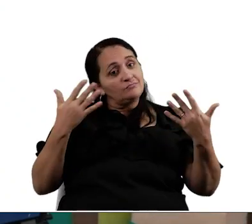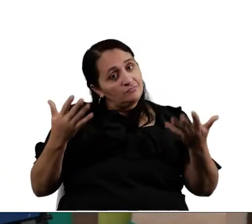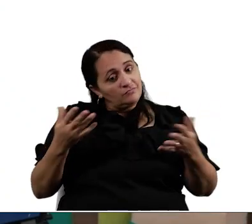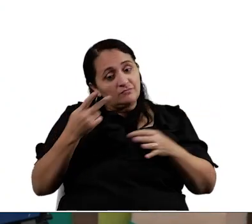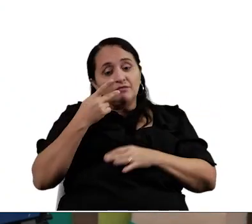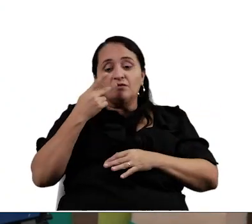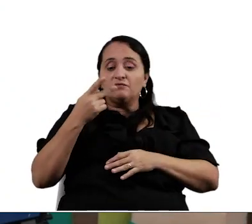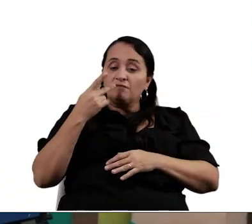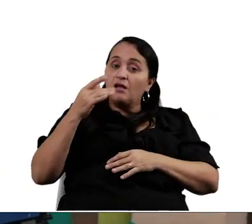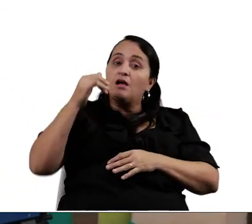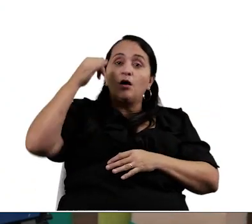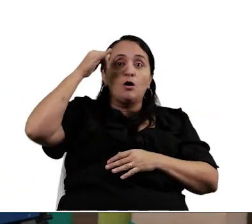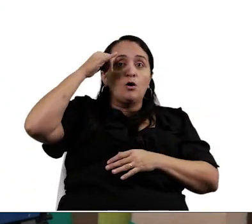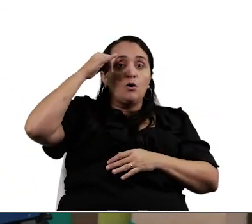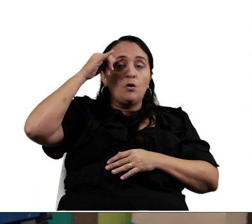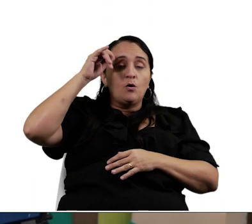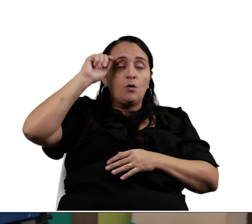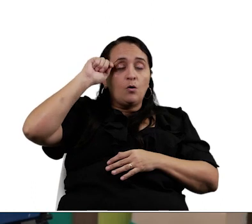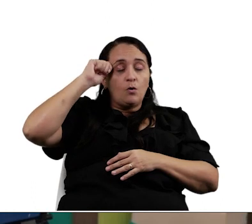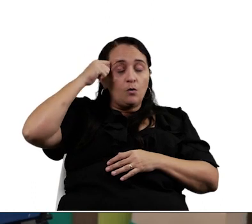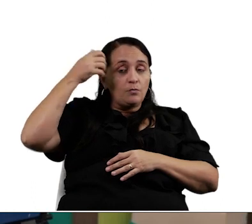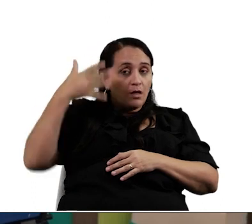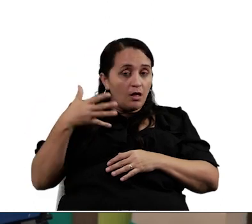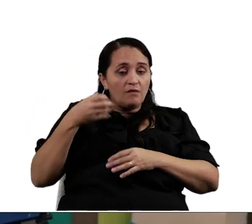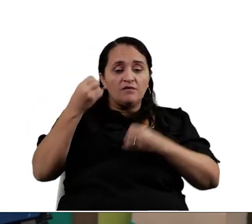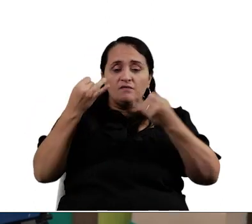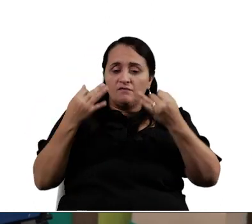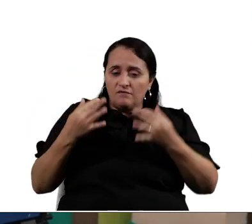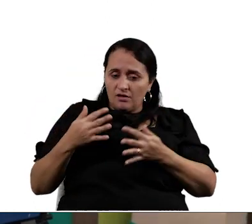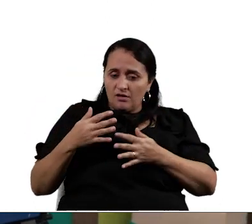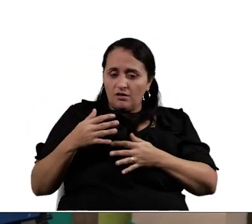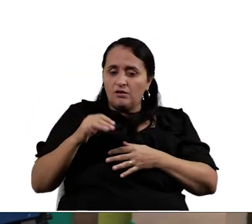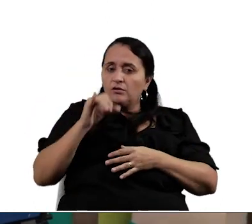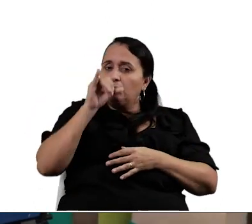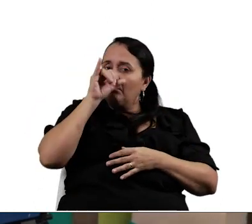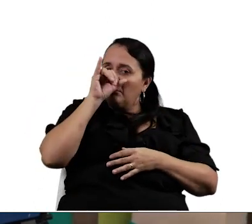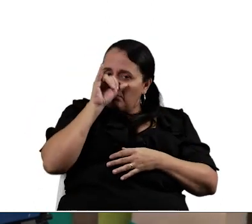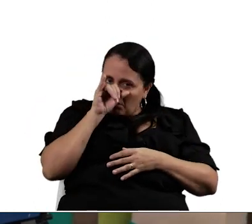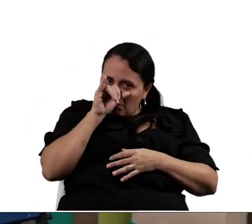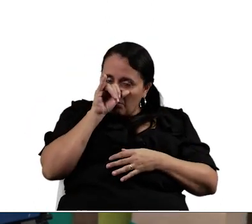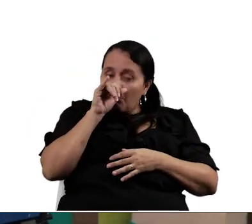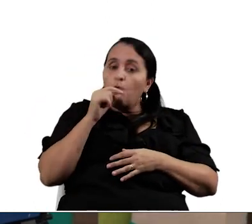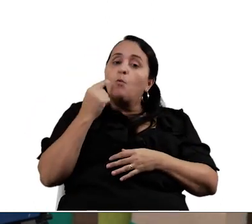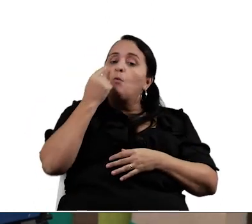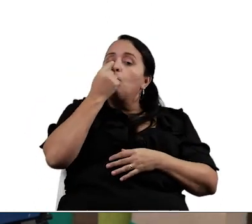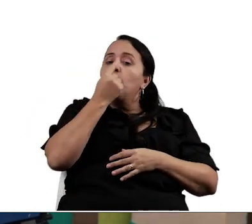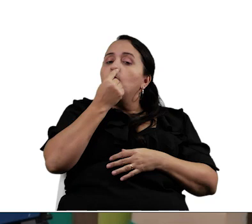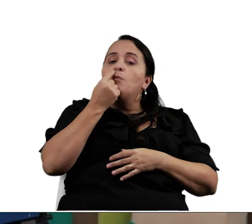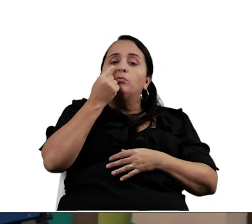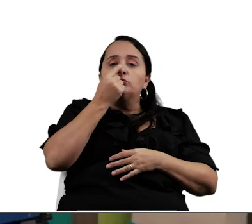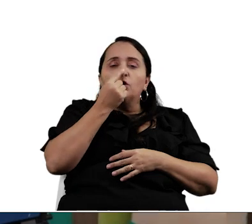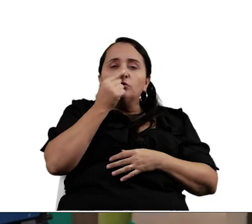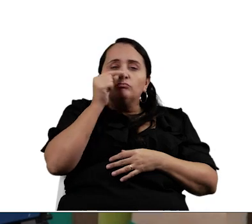porco antigamente tinha o narizinho todo compridinho. Por conta dessa aventura dele